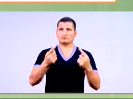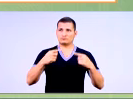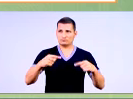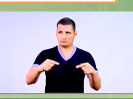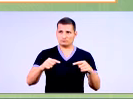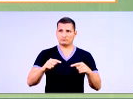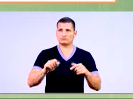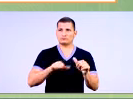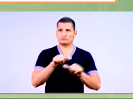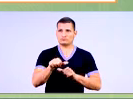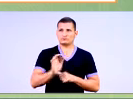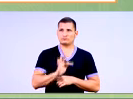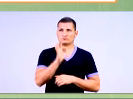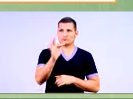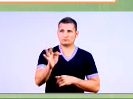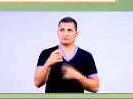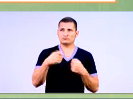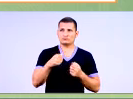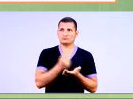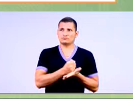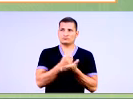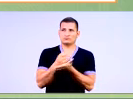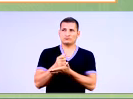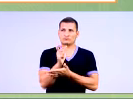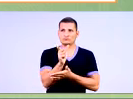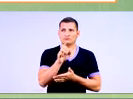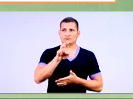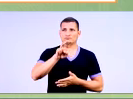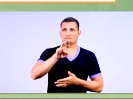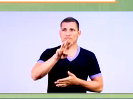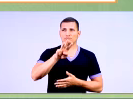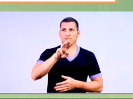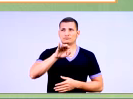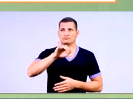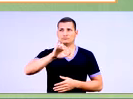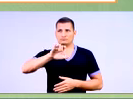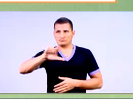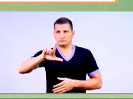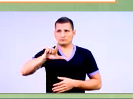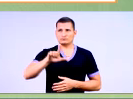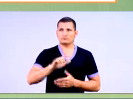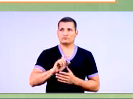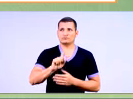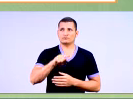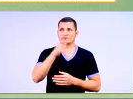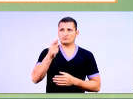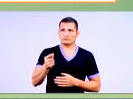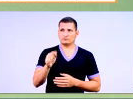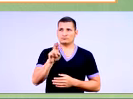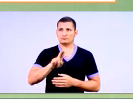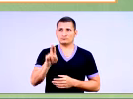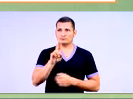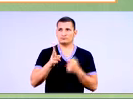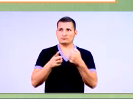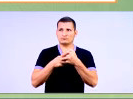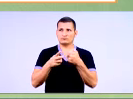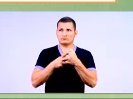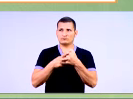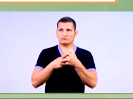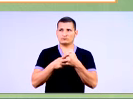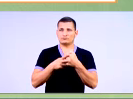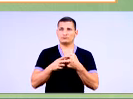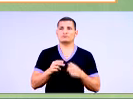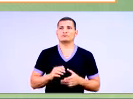quê? Do auxiliar will. E em seguida, eu vou utilizar o verbo.